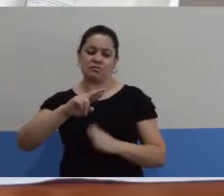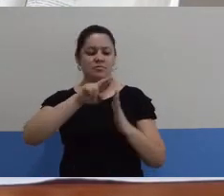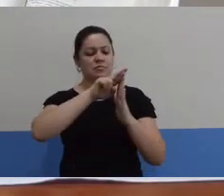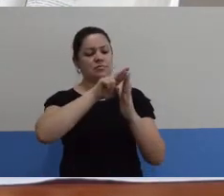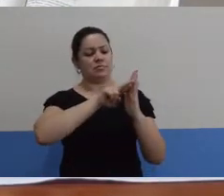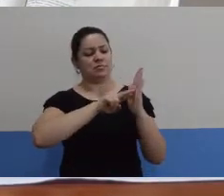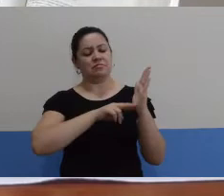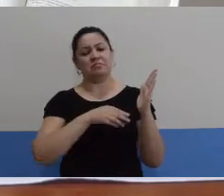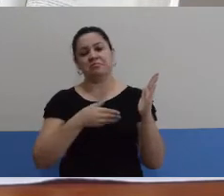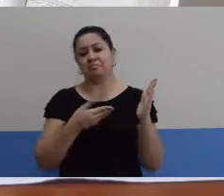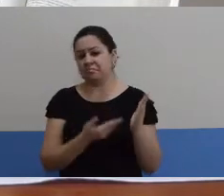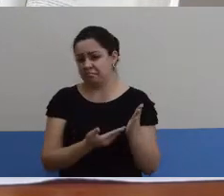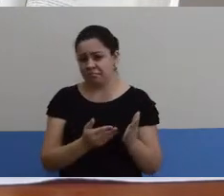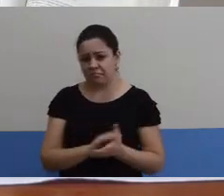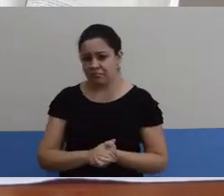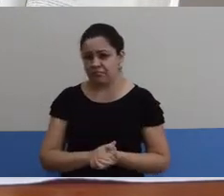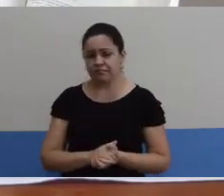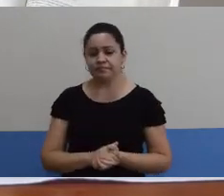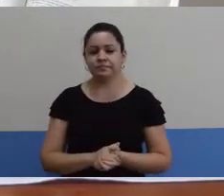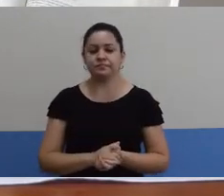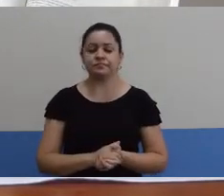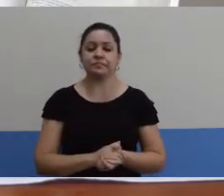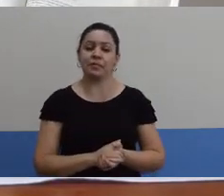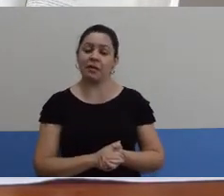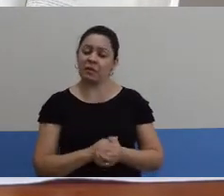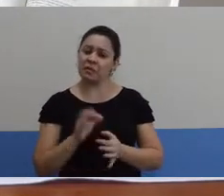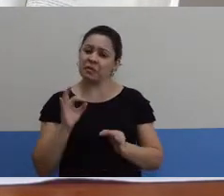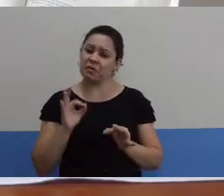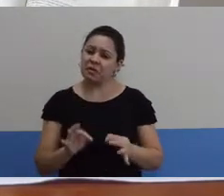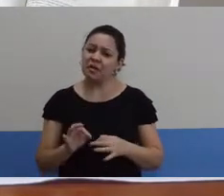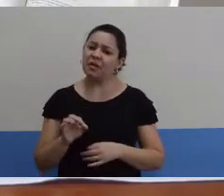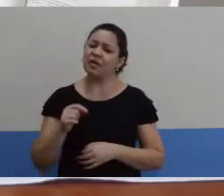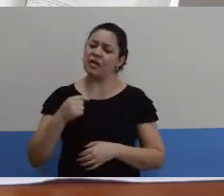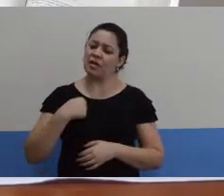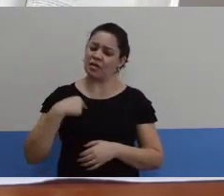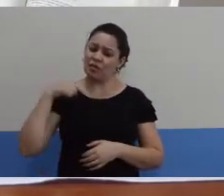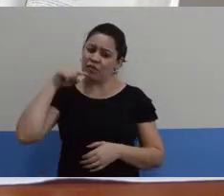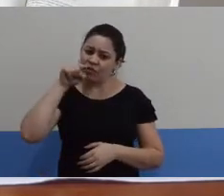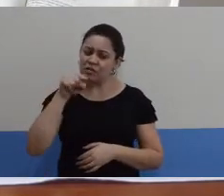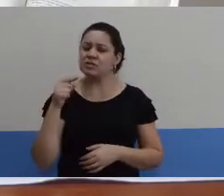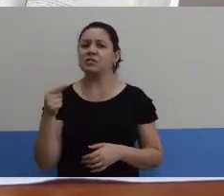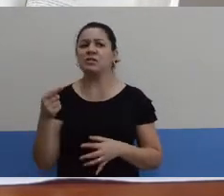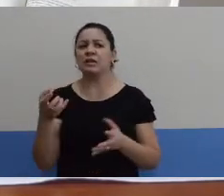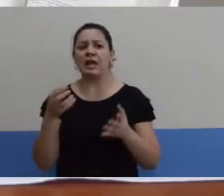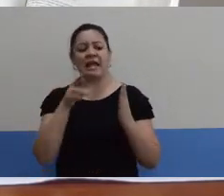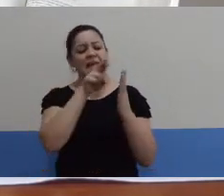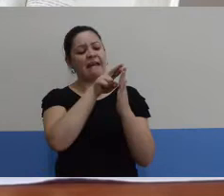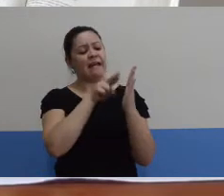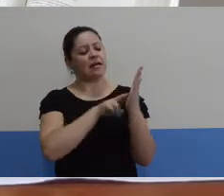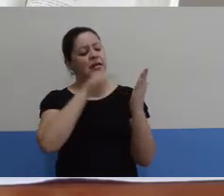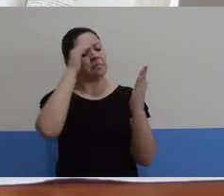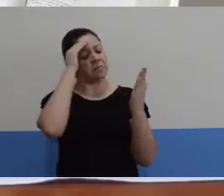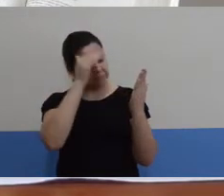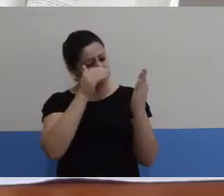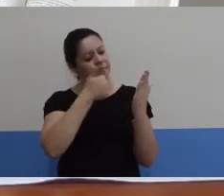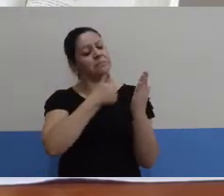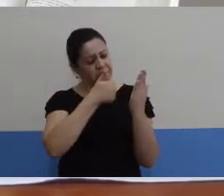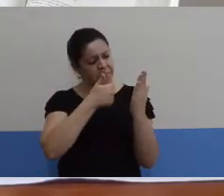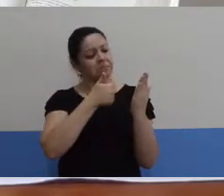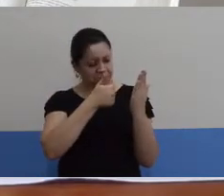Tenho certeza que eu e você não queremos apenas cumprir normas dentro da igreja e viver uma